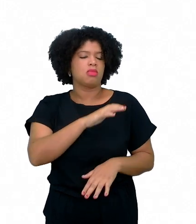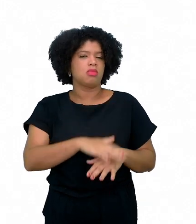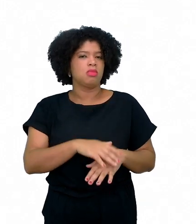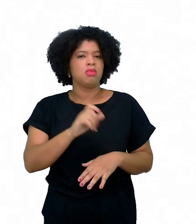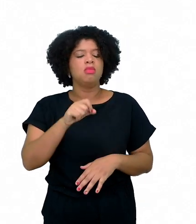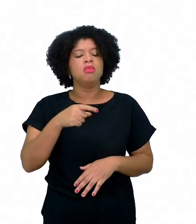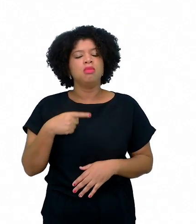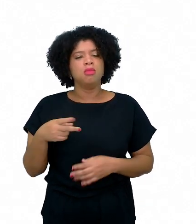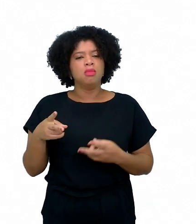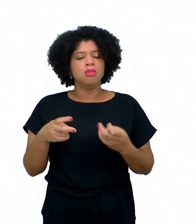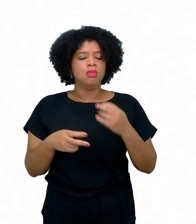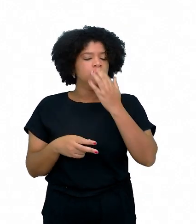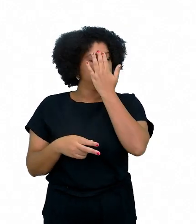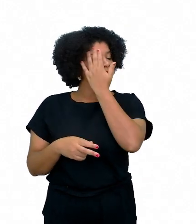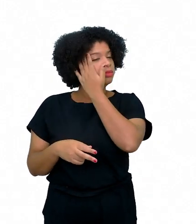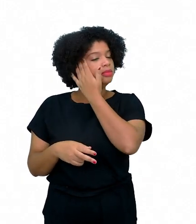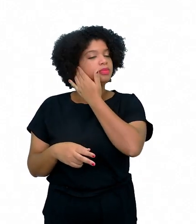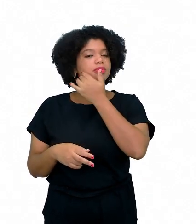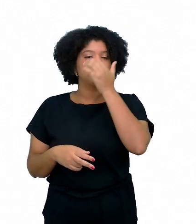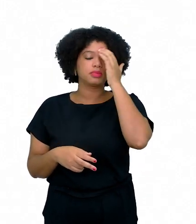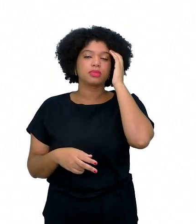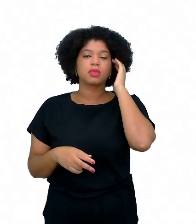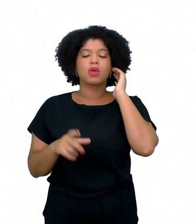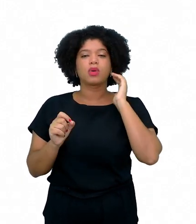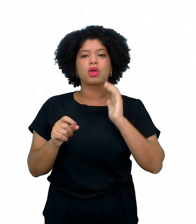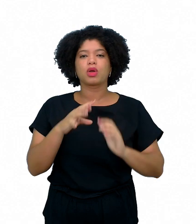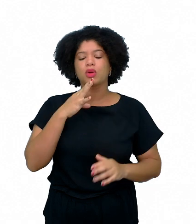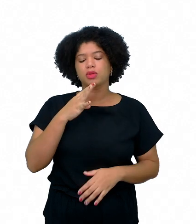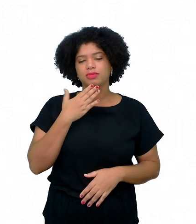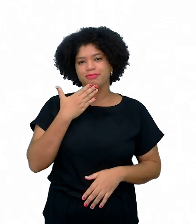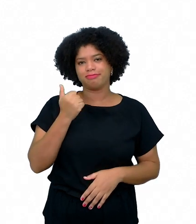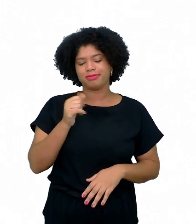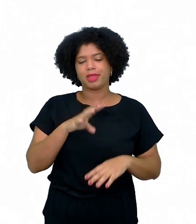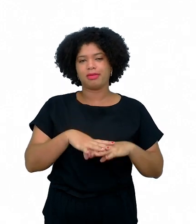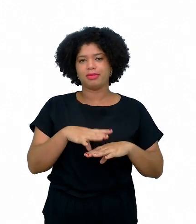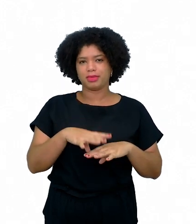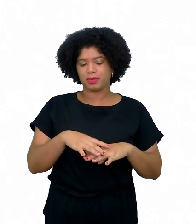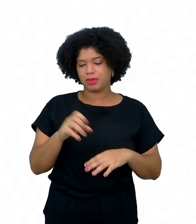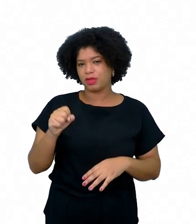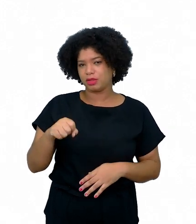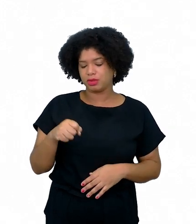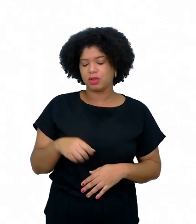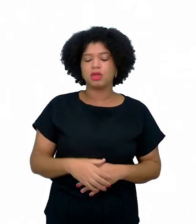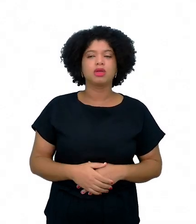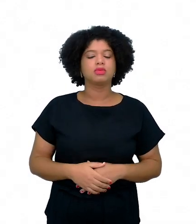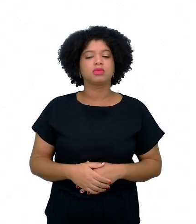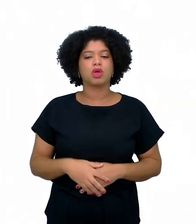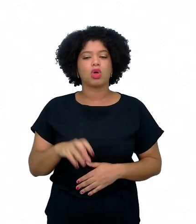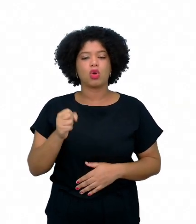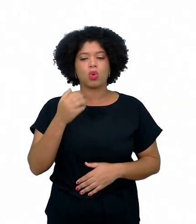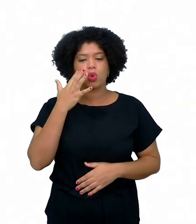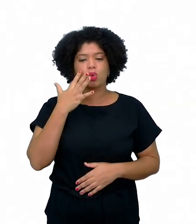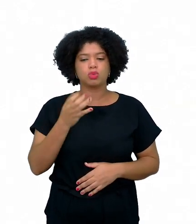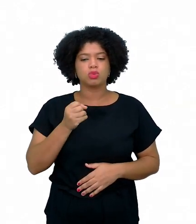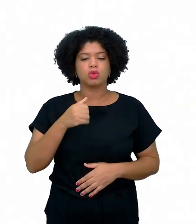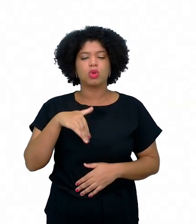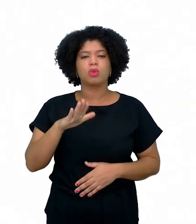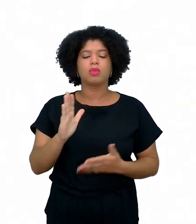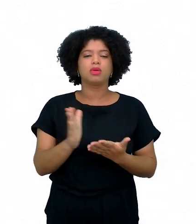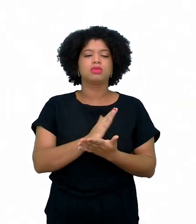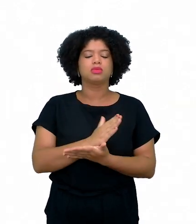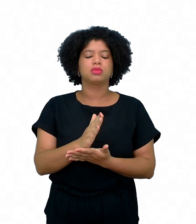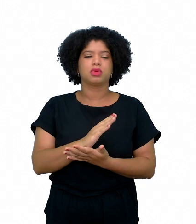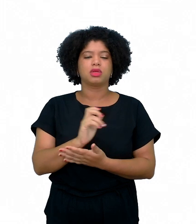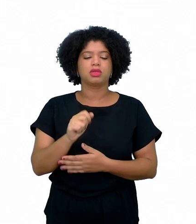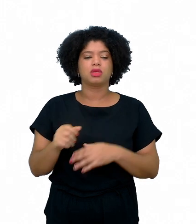para um determinado objeto de conhecimento matemático, tá? Para uma que envolva, às vezes, a gente